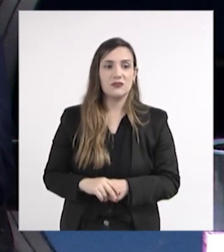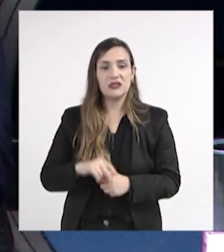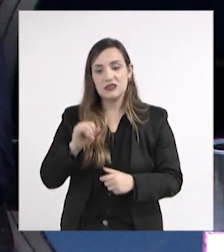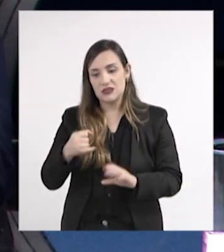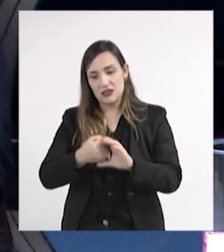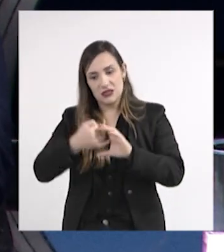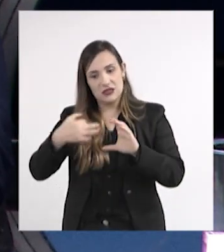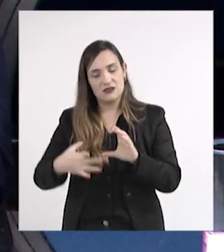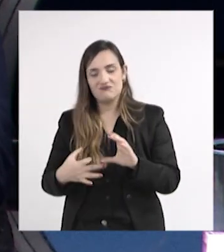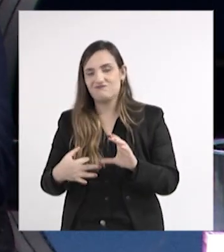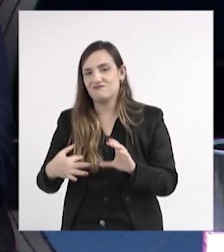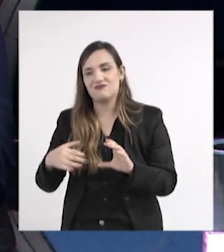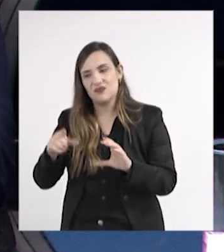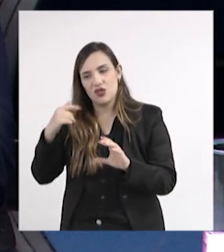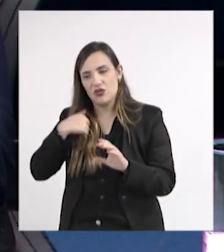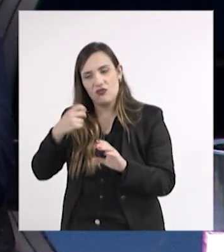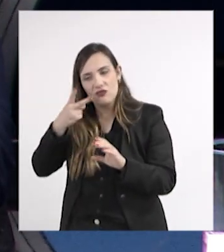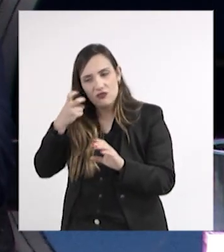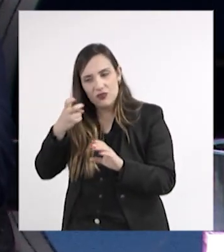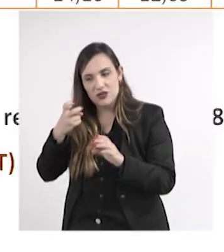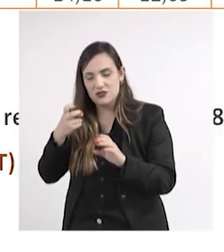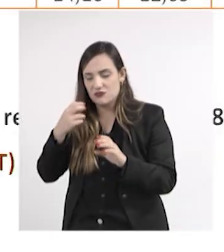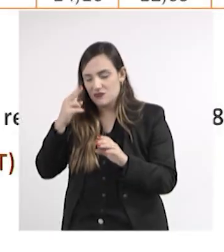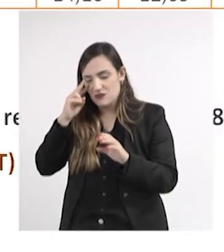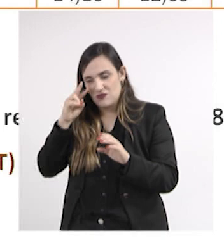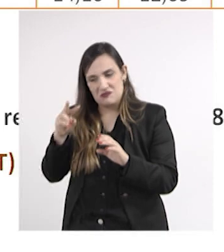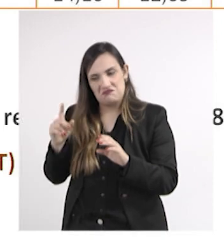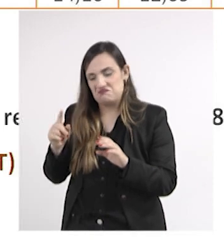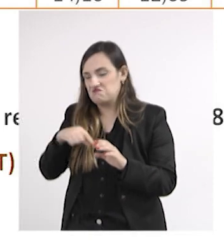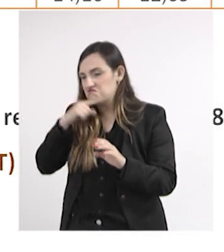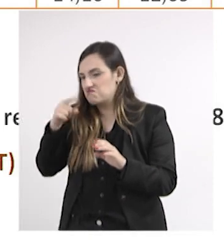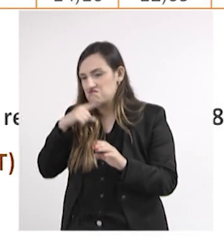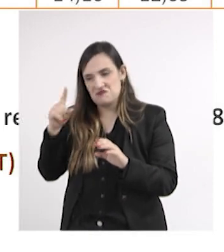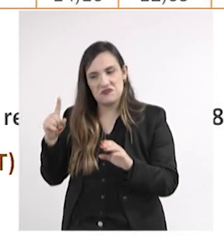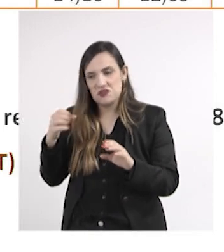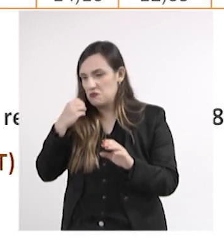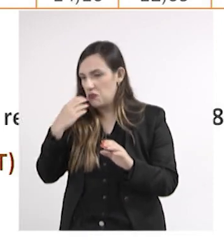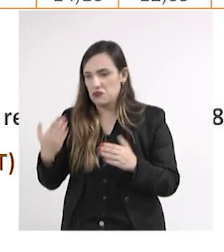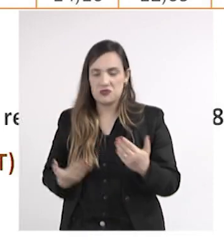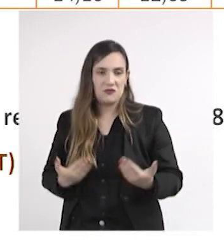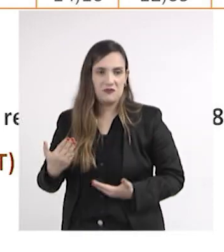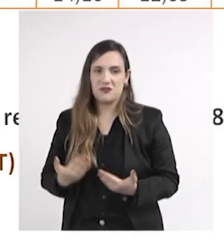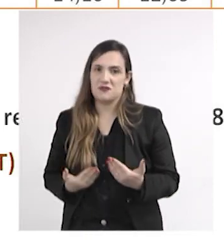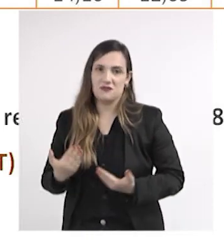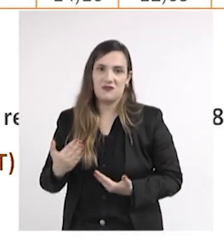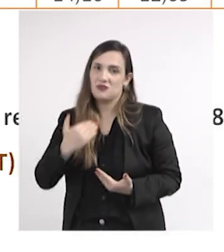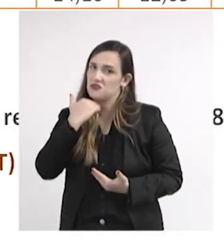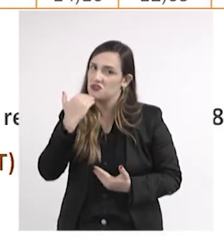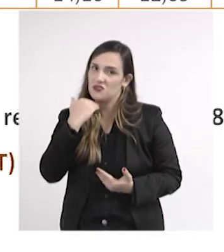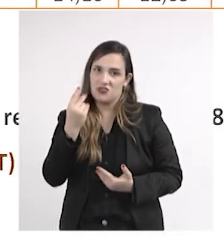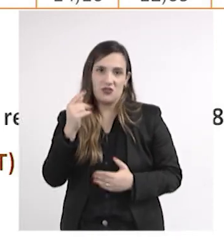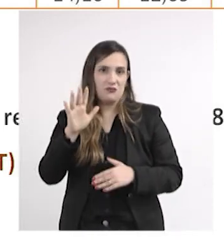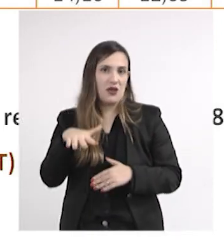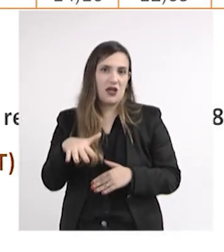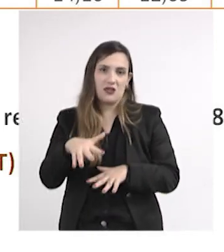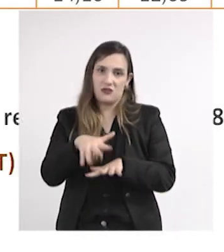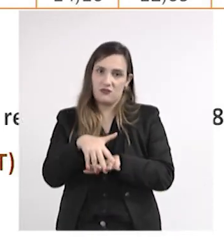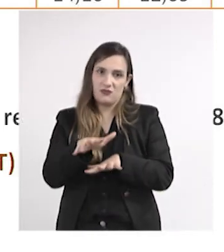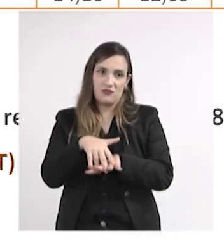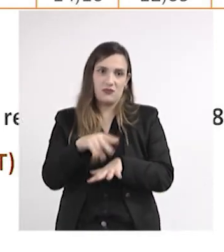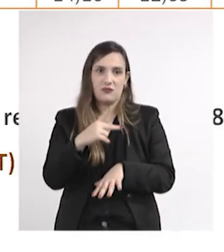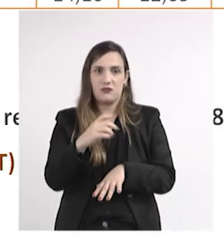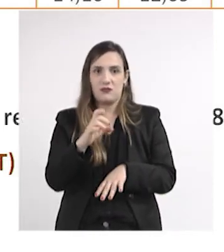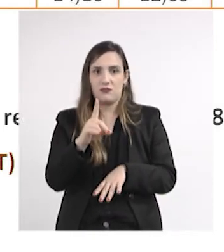serem insuficientes em aporte para o cumprimento satisfatório das obrigações. Daí a